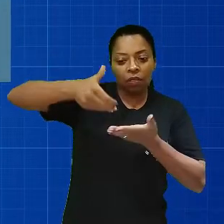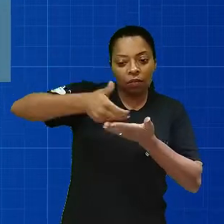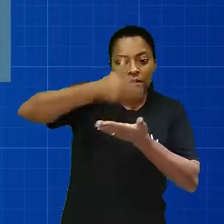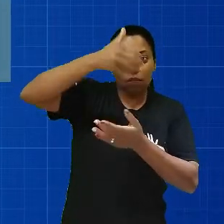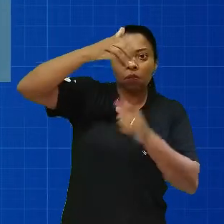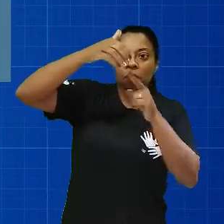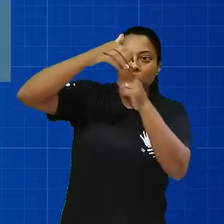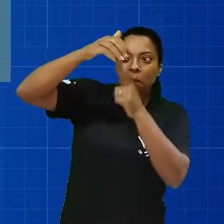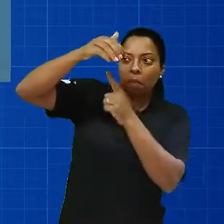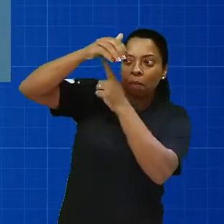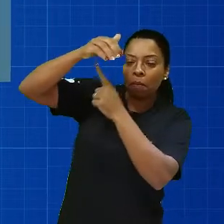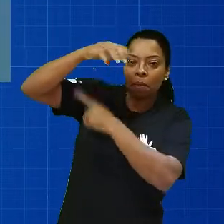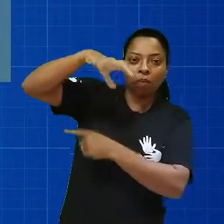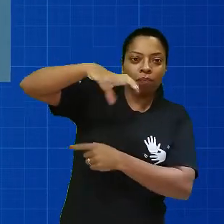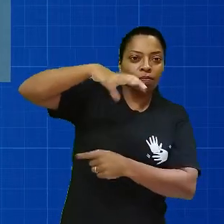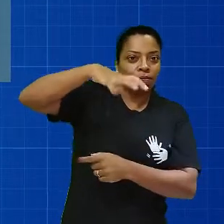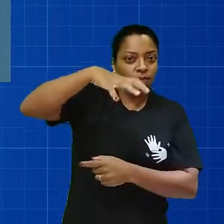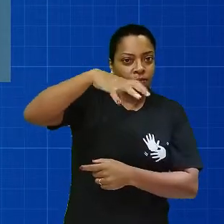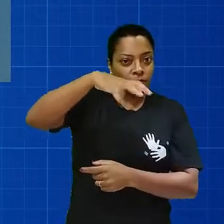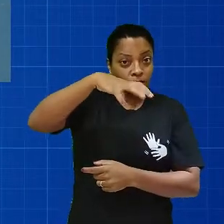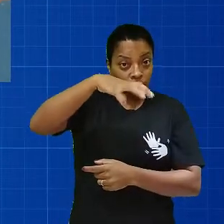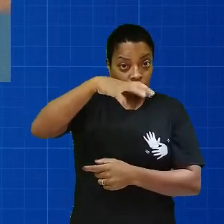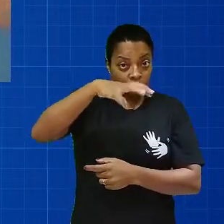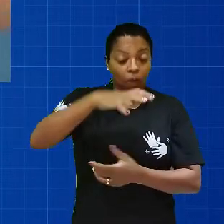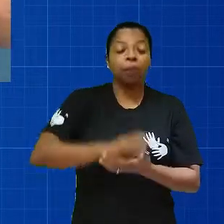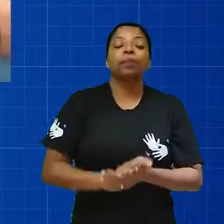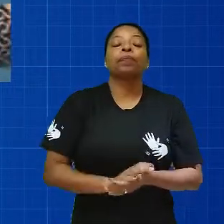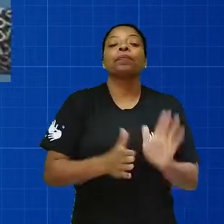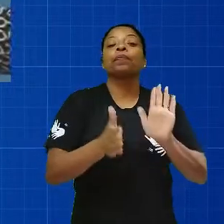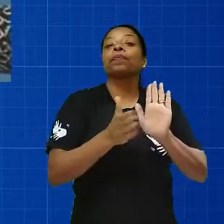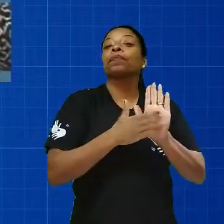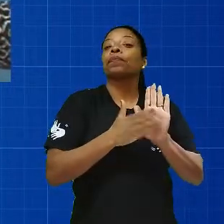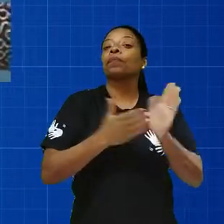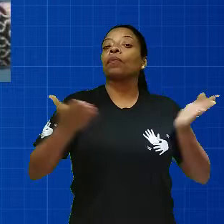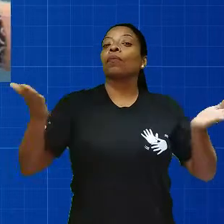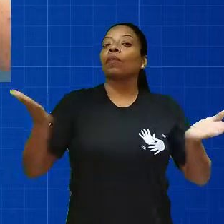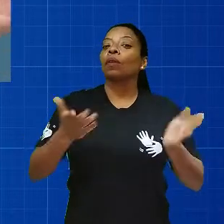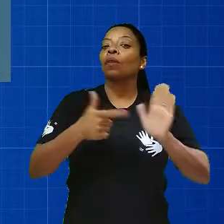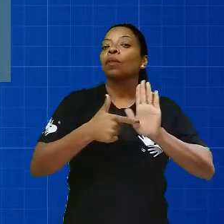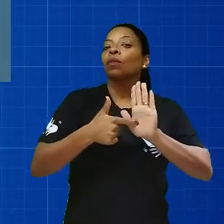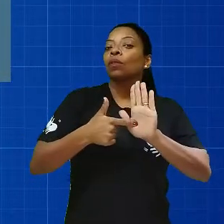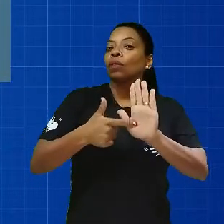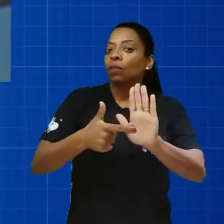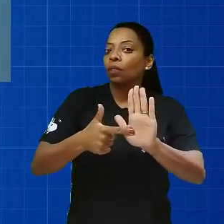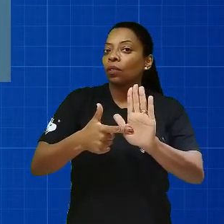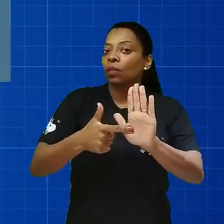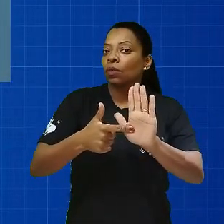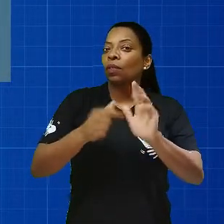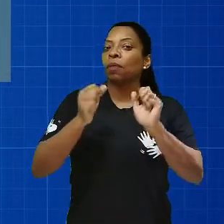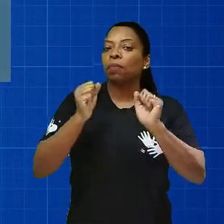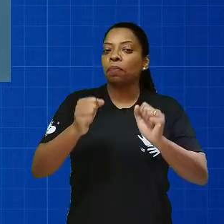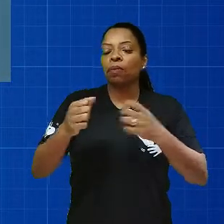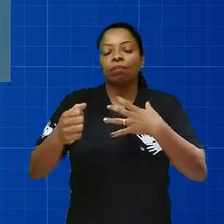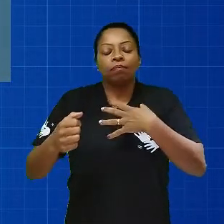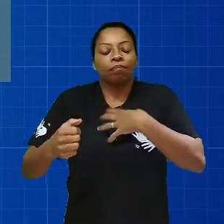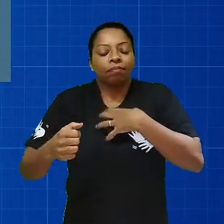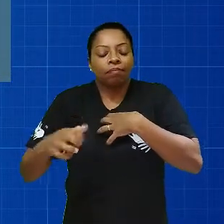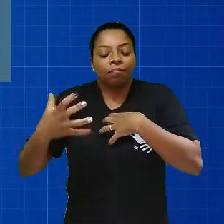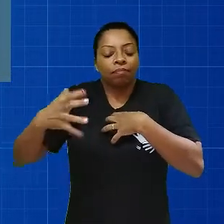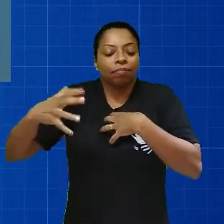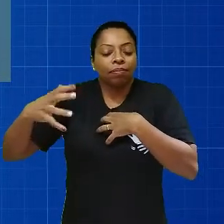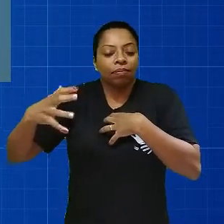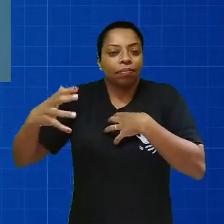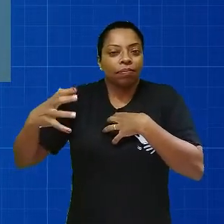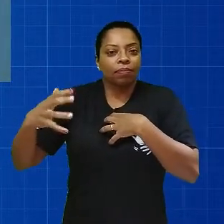cortada. E a proposta de hoje tem a ver com o que isso que nós acabamos de fazer com vocês. Explorar a